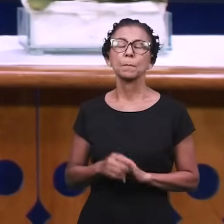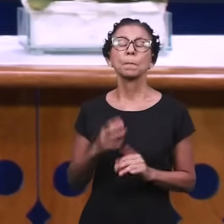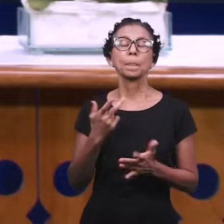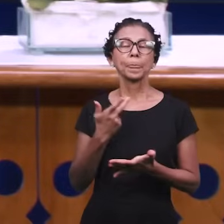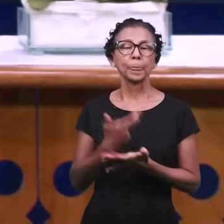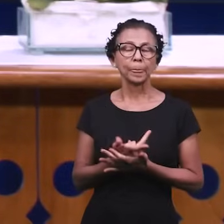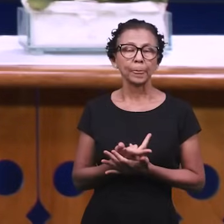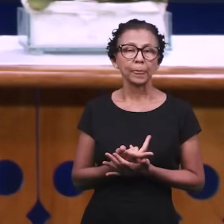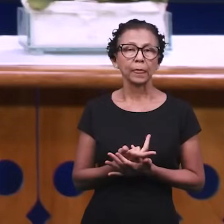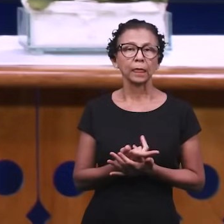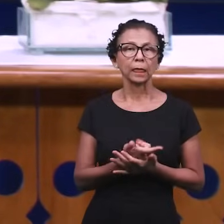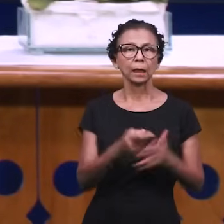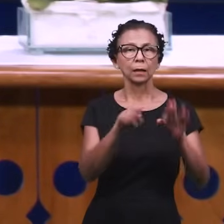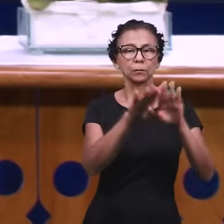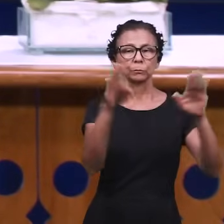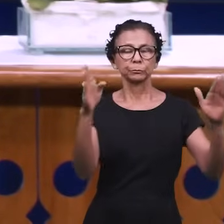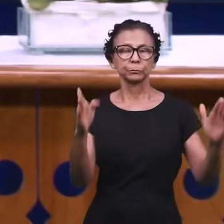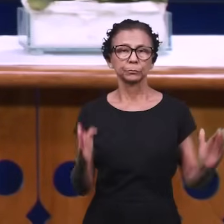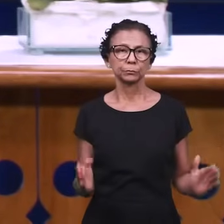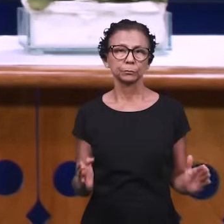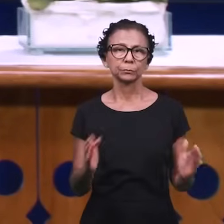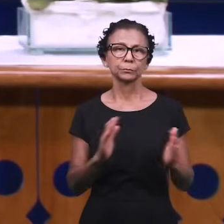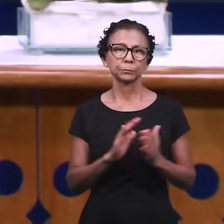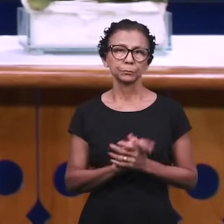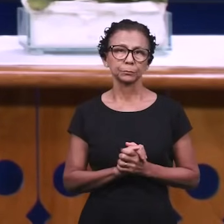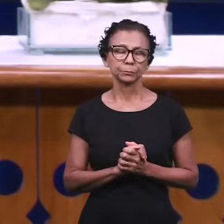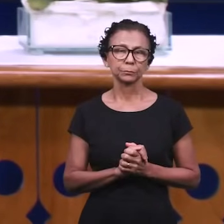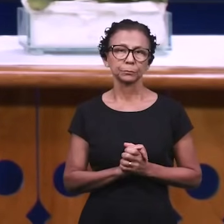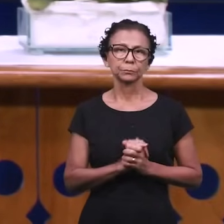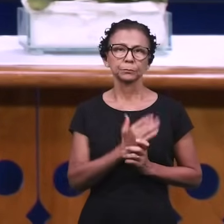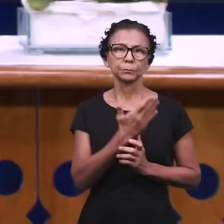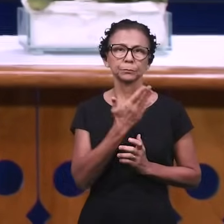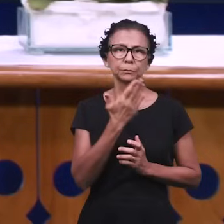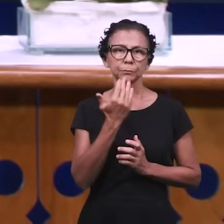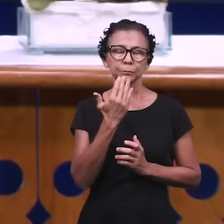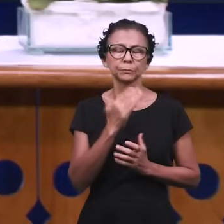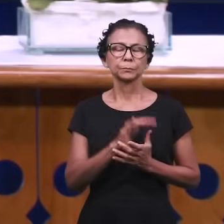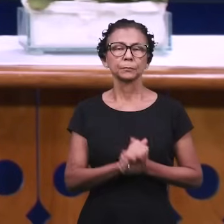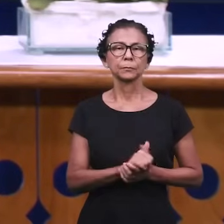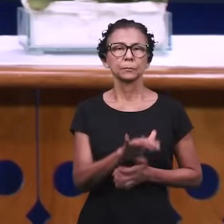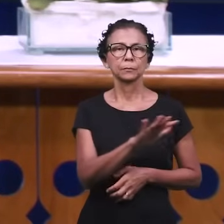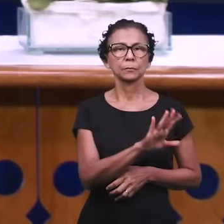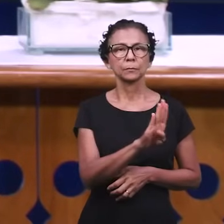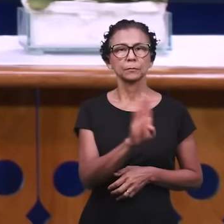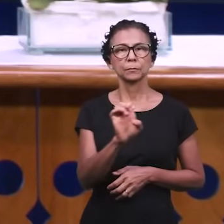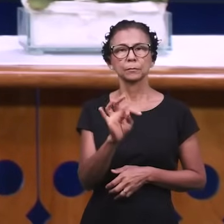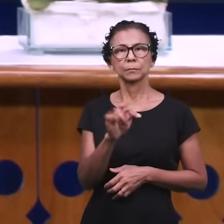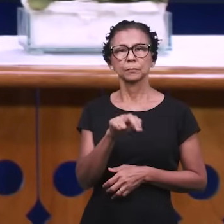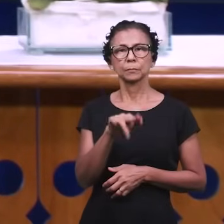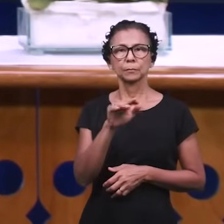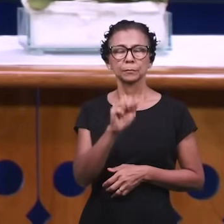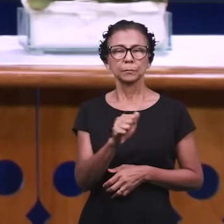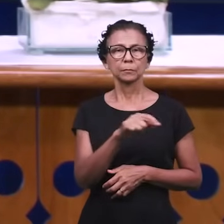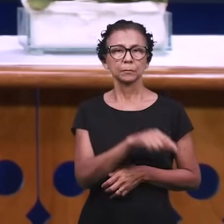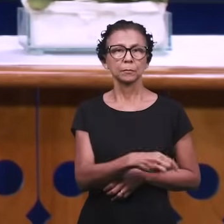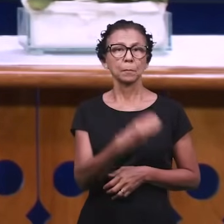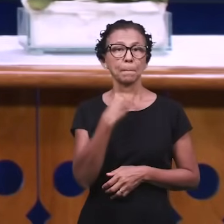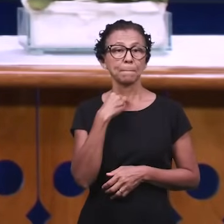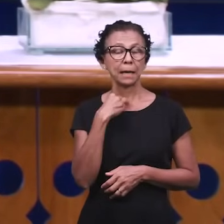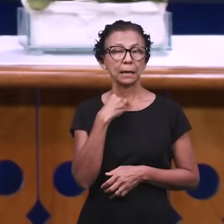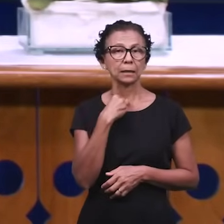Então, o que aconteceu naquela ceia na casa, em Betânia, onde